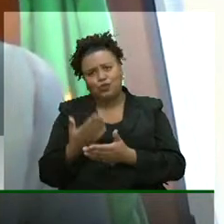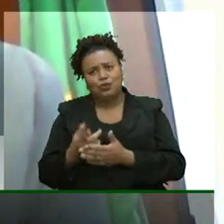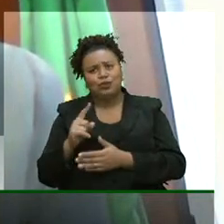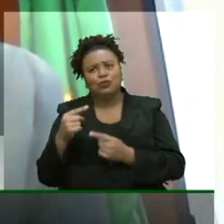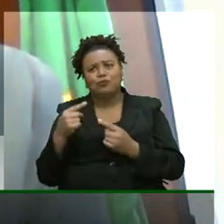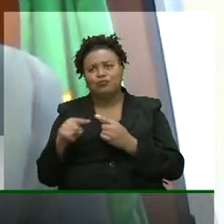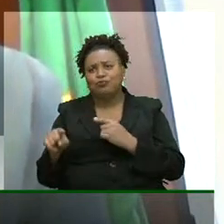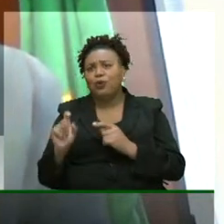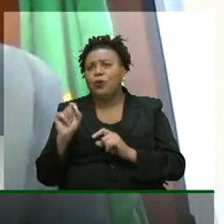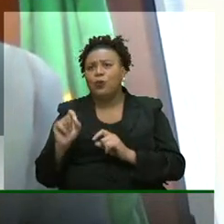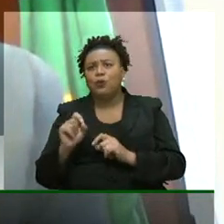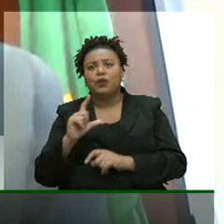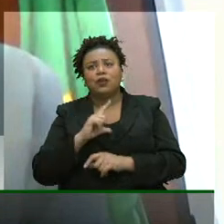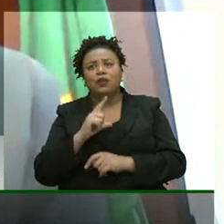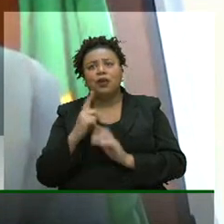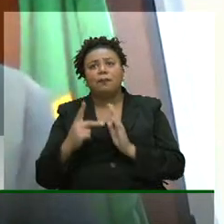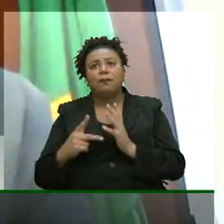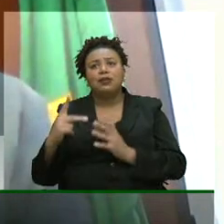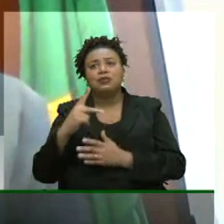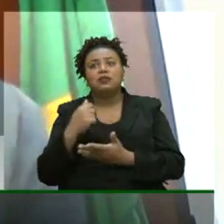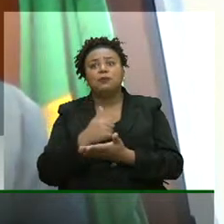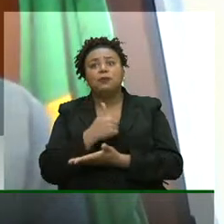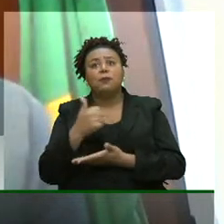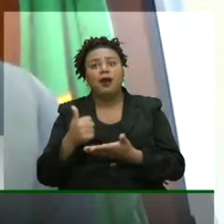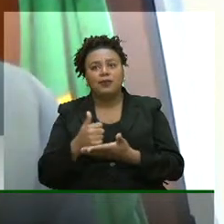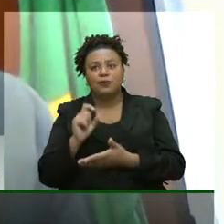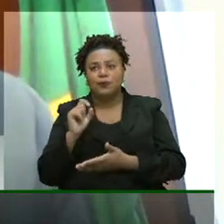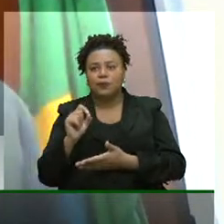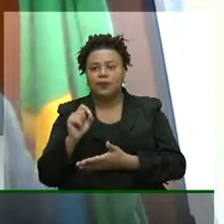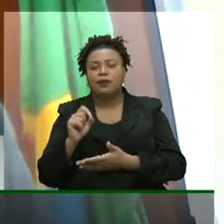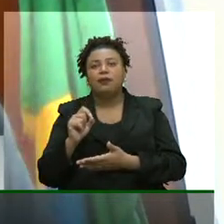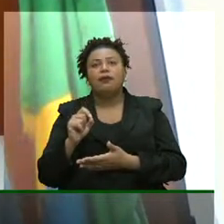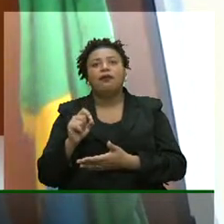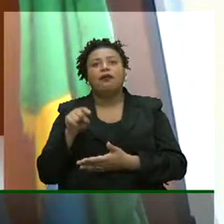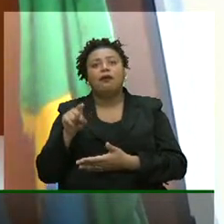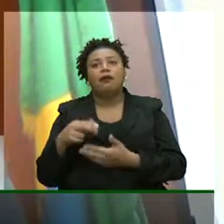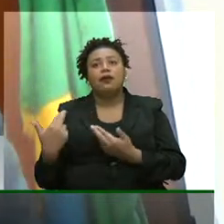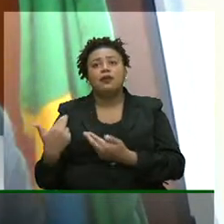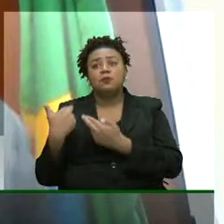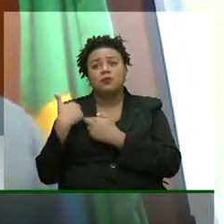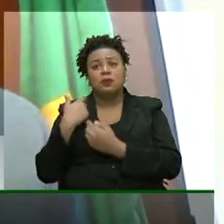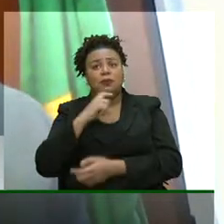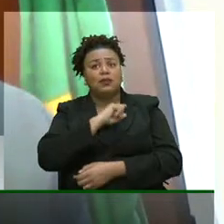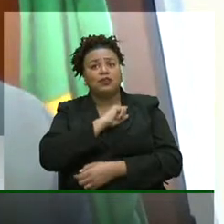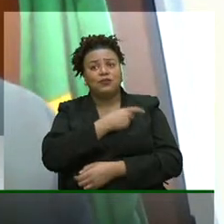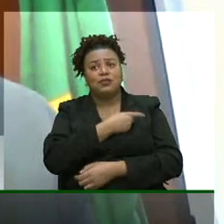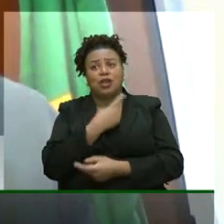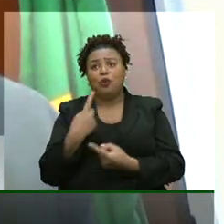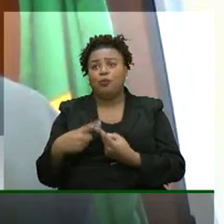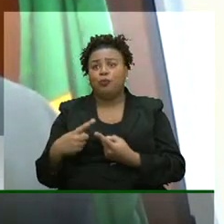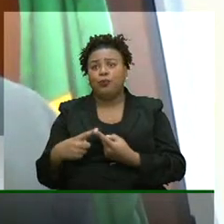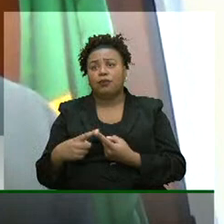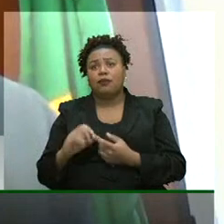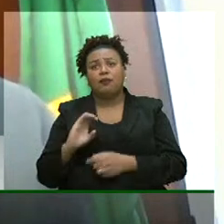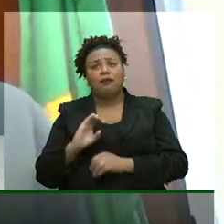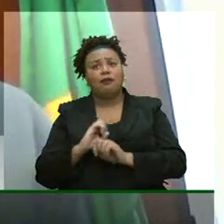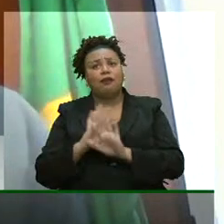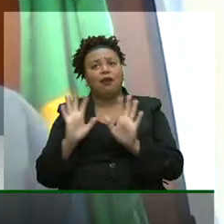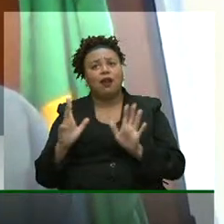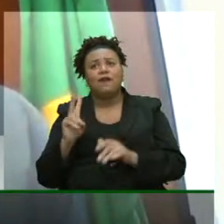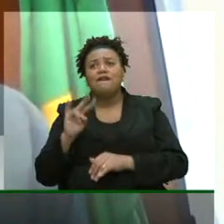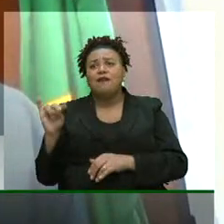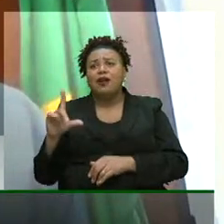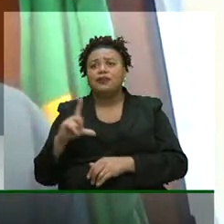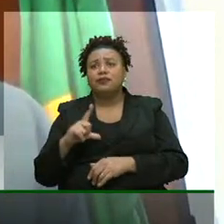fere algo que deveria ser um princípio básico do nosso Estado, que é a responsabilidade fiscal, porque claramente vai se